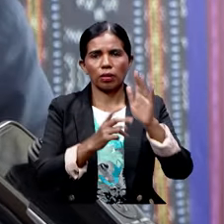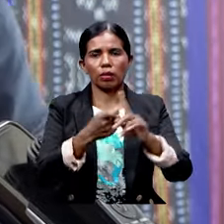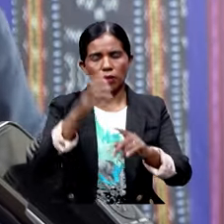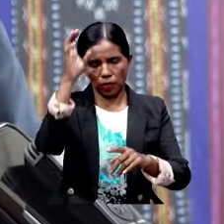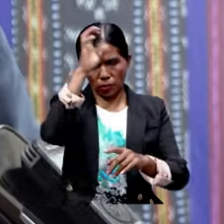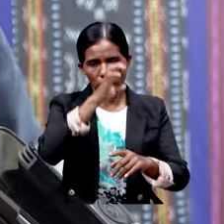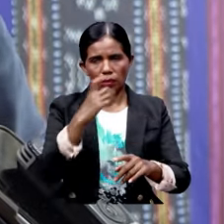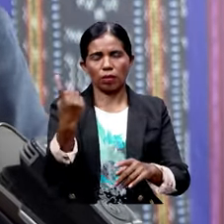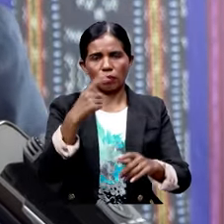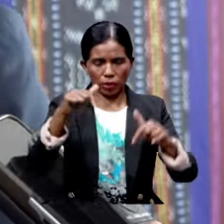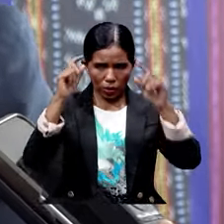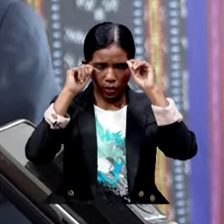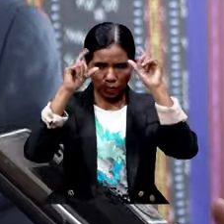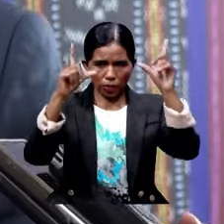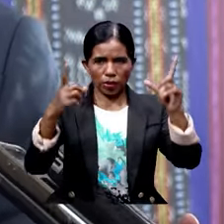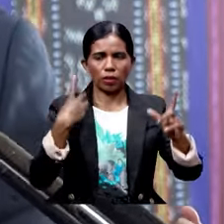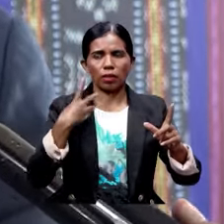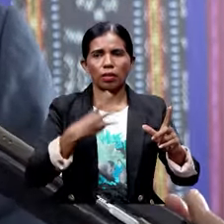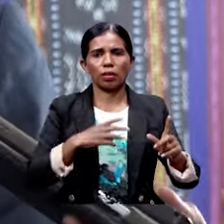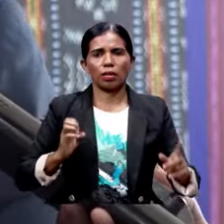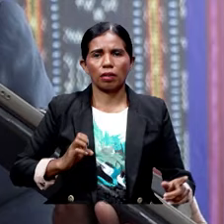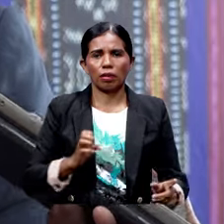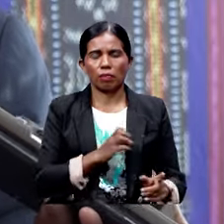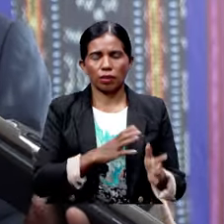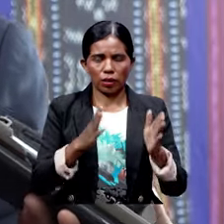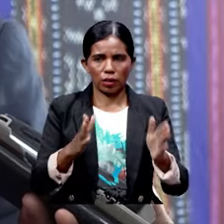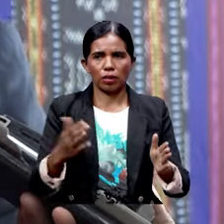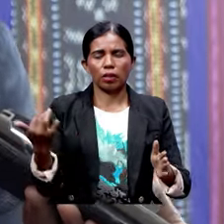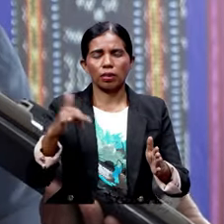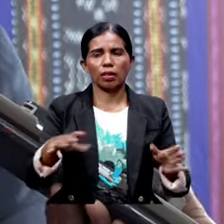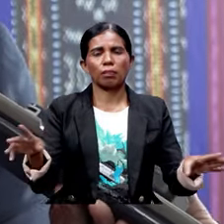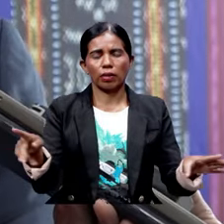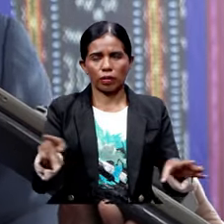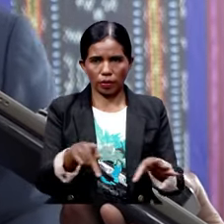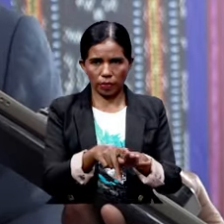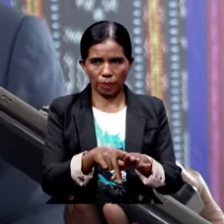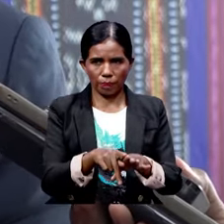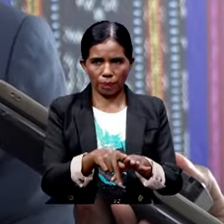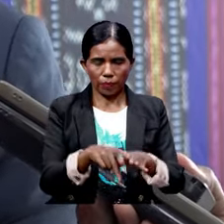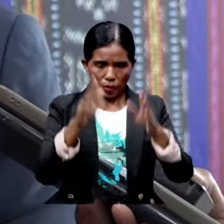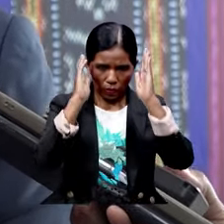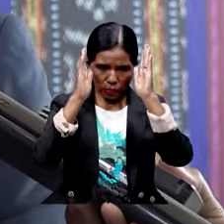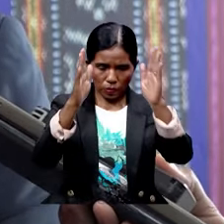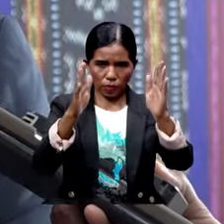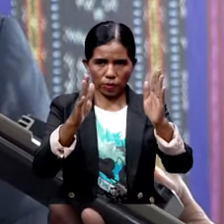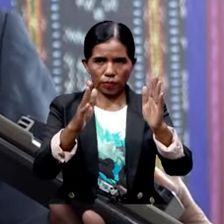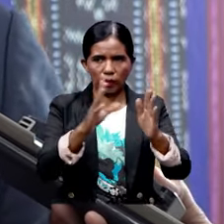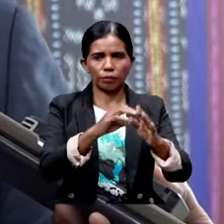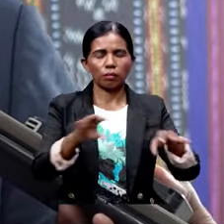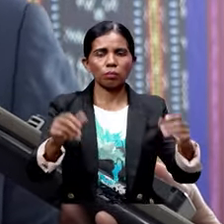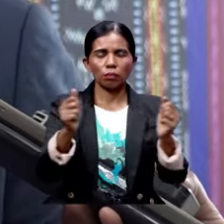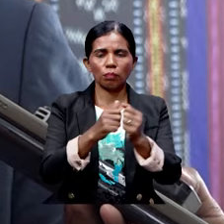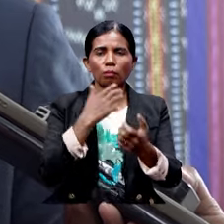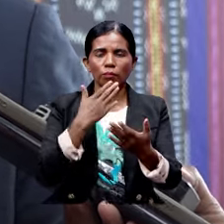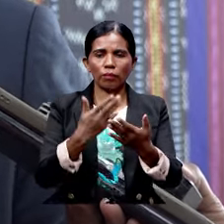Europeia permanente de Timor-Leste, e também embaixador Frederic Henné, que seja a presença é fundamental, né, cada cooperação ainda que